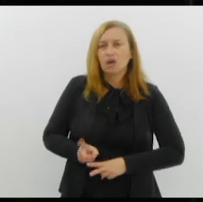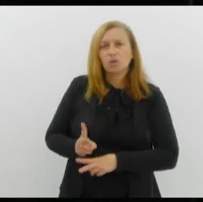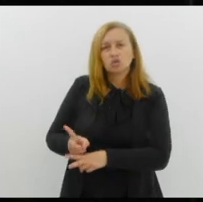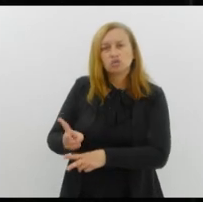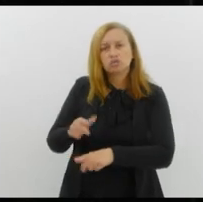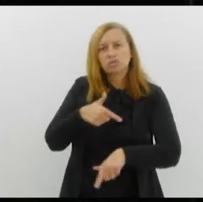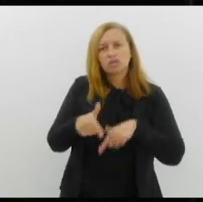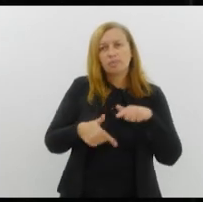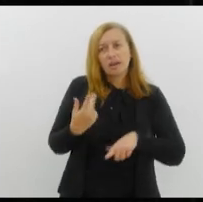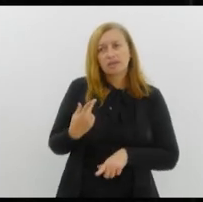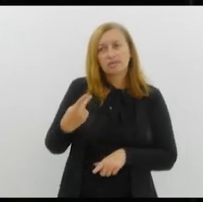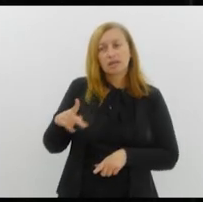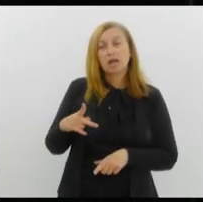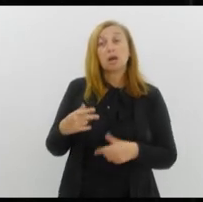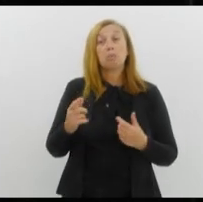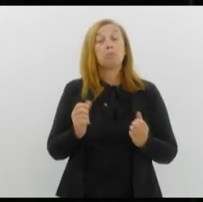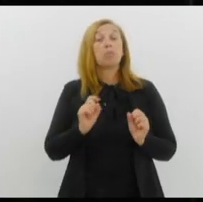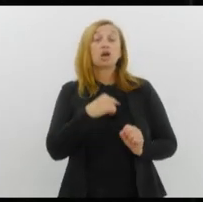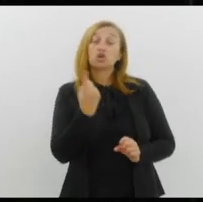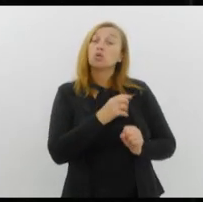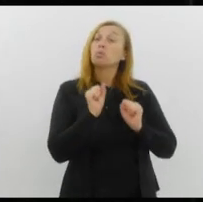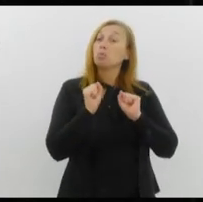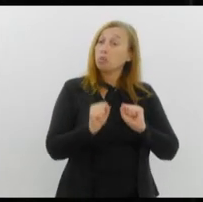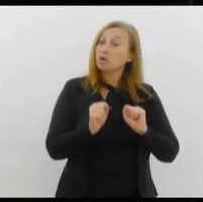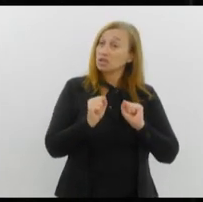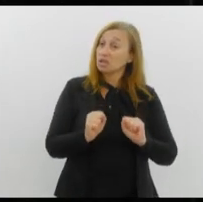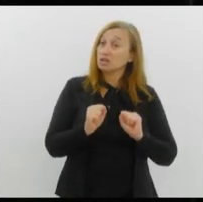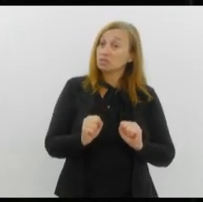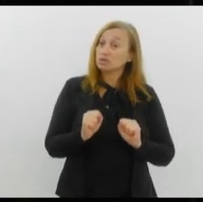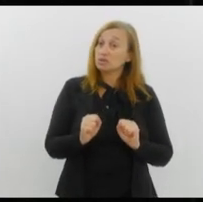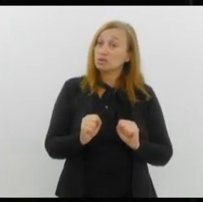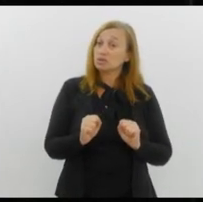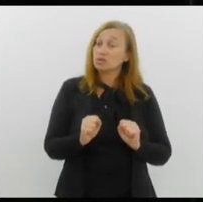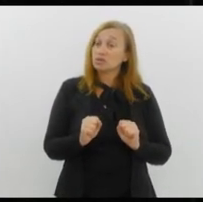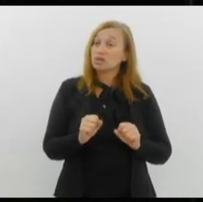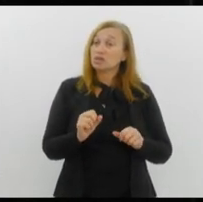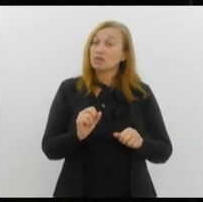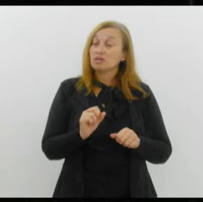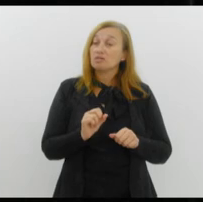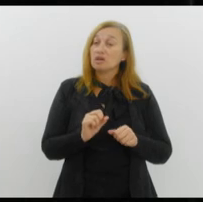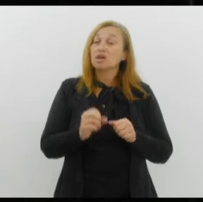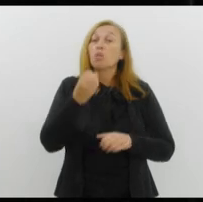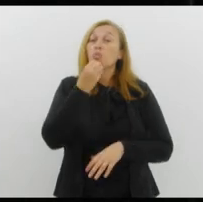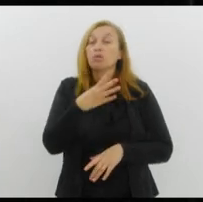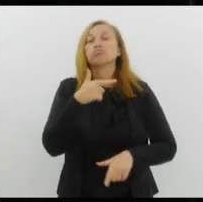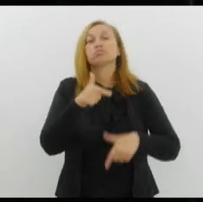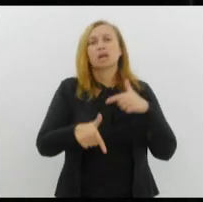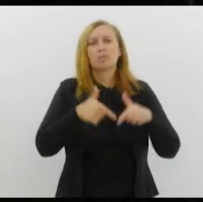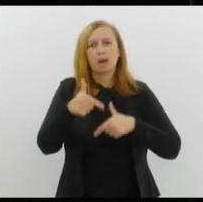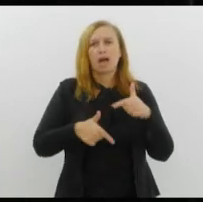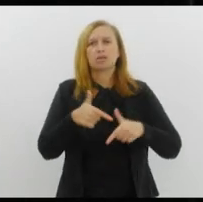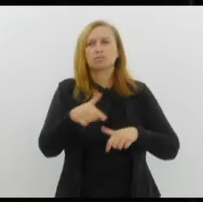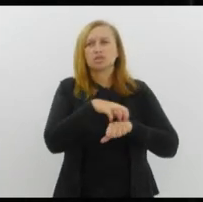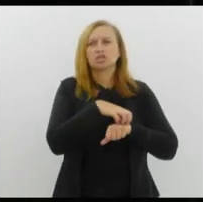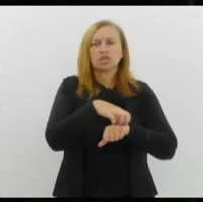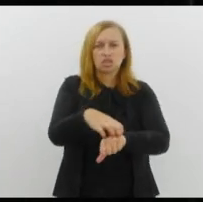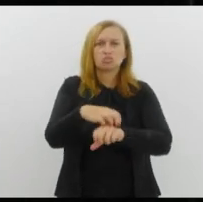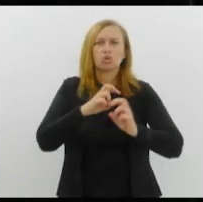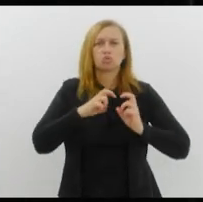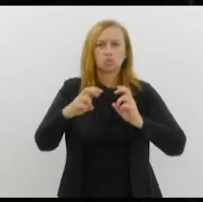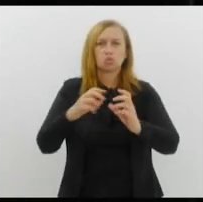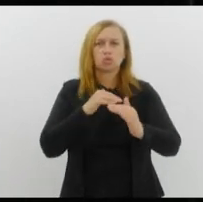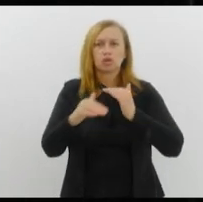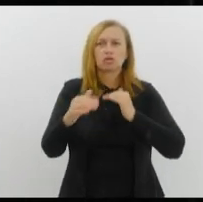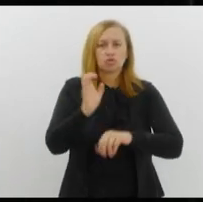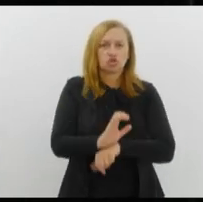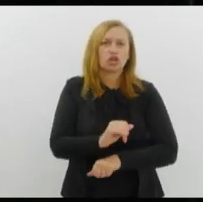para que a gente possa restabelecer o bom serviço de transporte ferroviário no